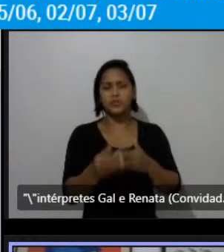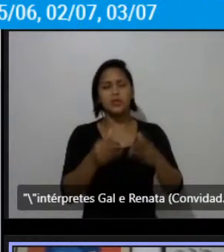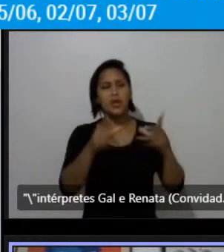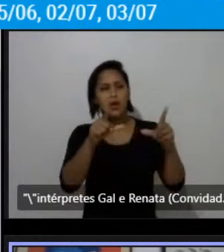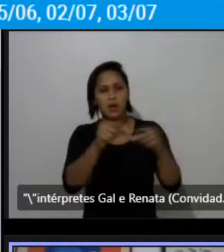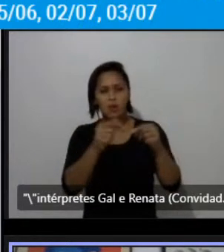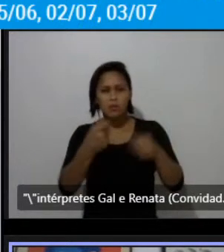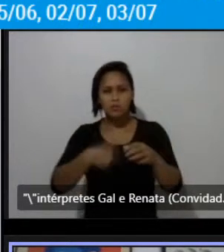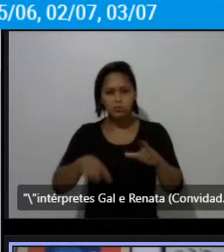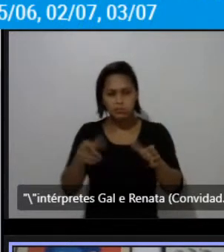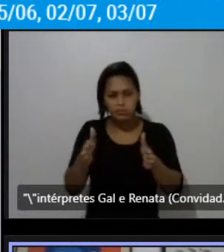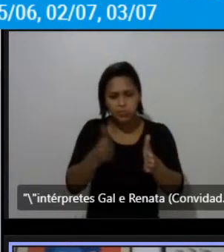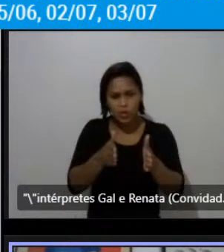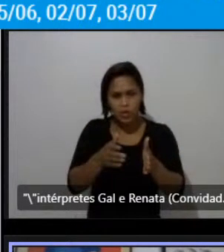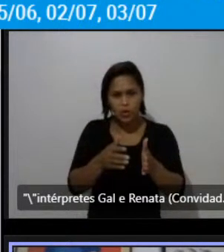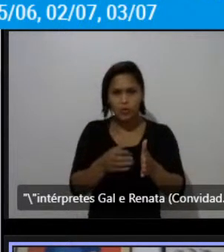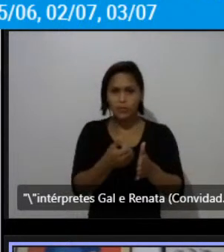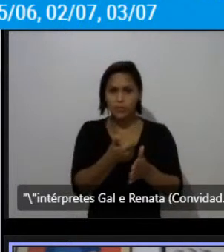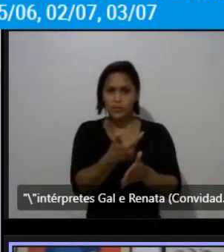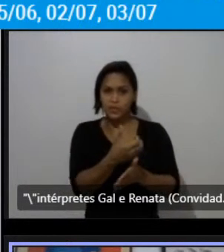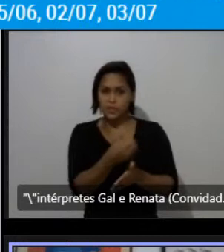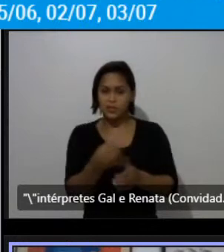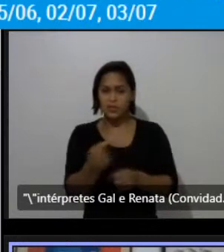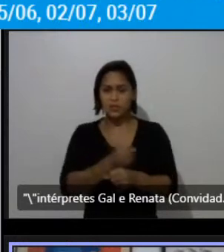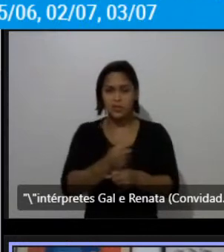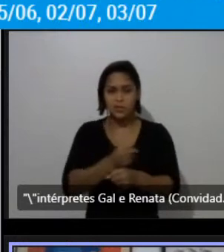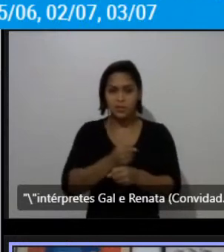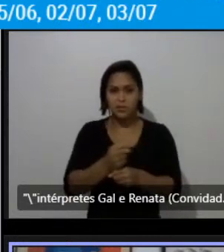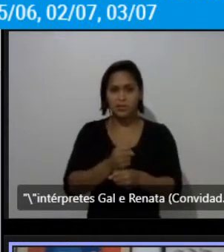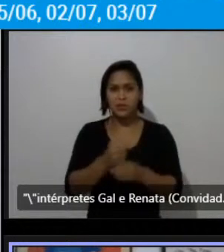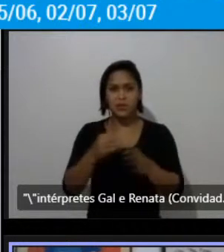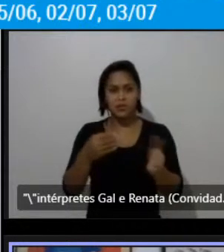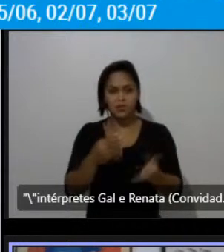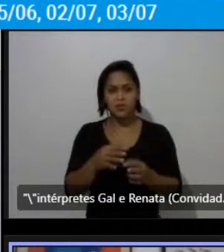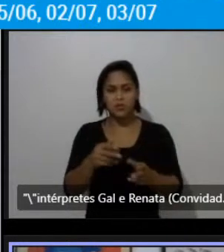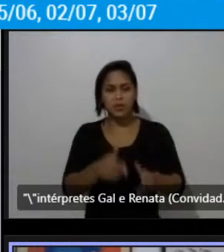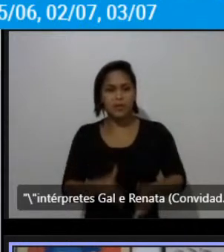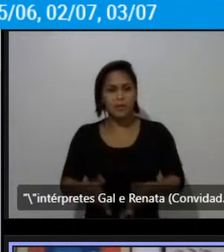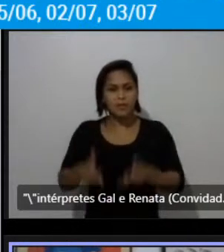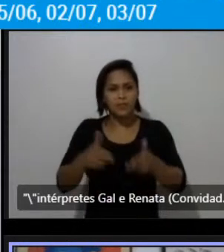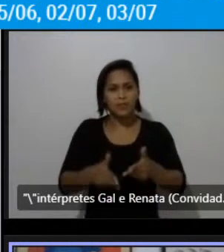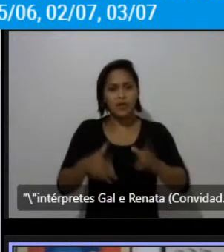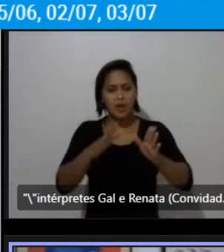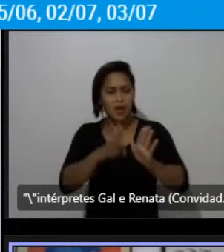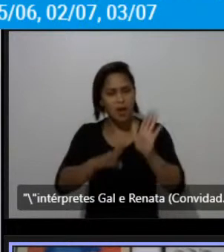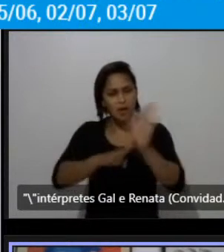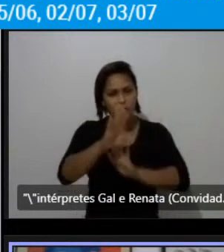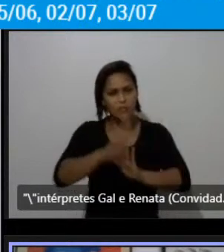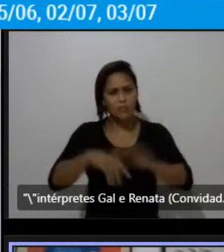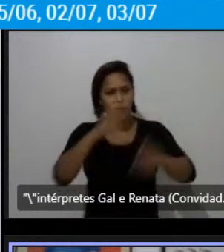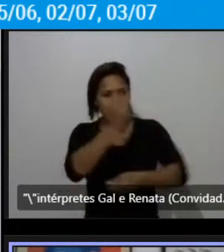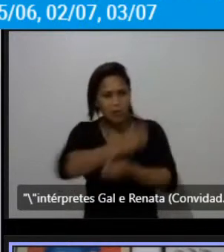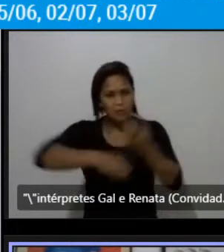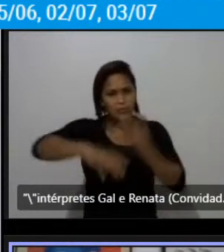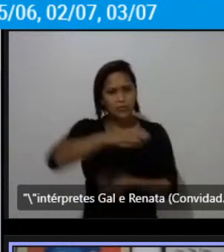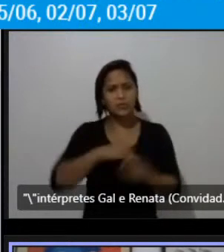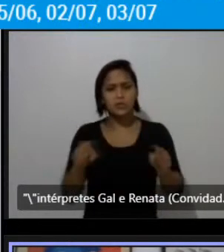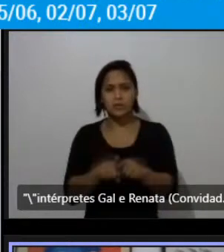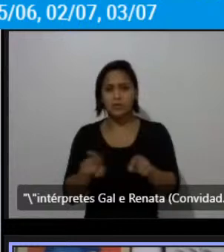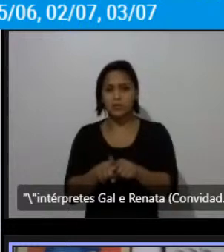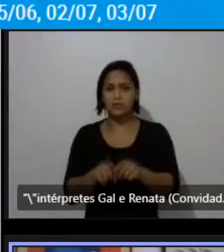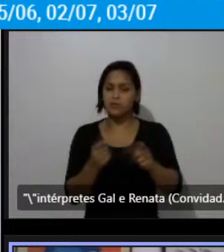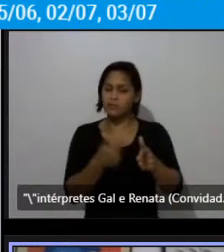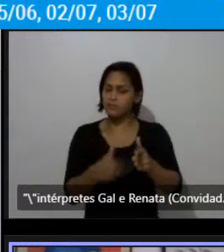tempo, né, 5, 6 anos, no processo de entrega das armas, né, das forças revolucionárias, mas, ao mesmo